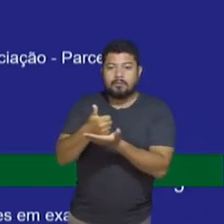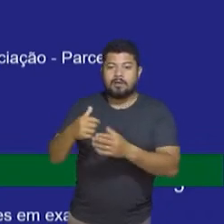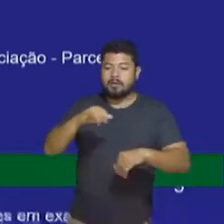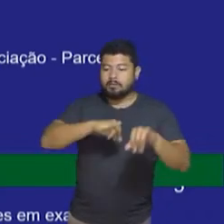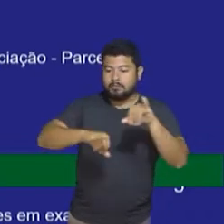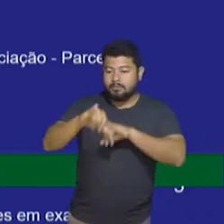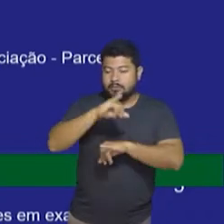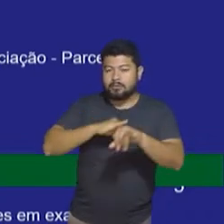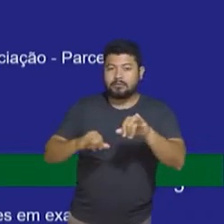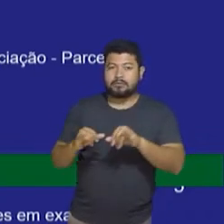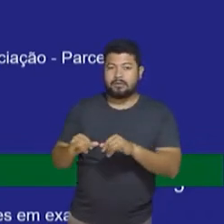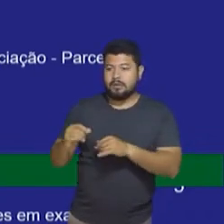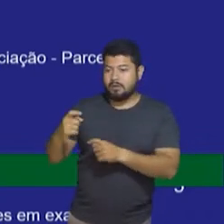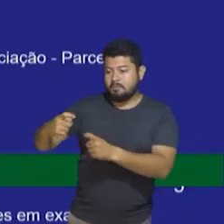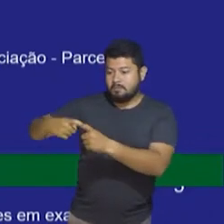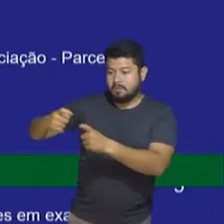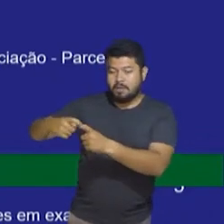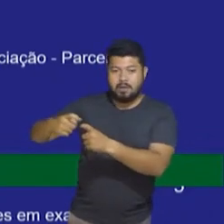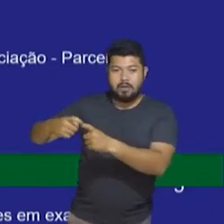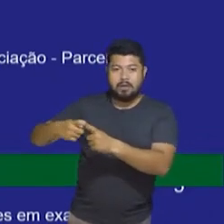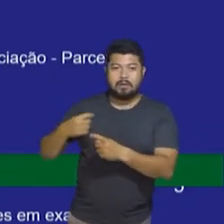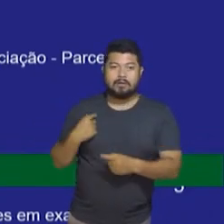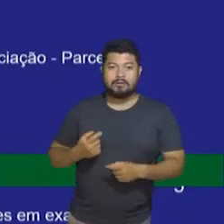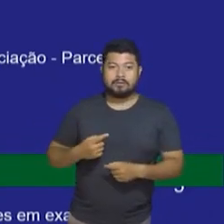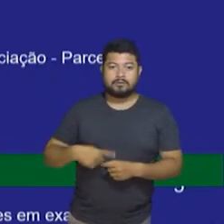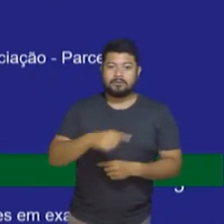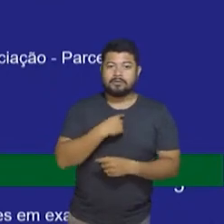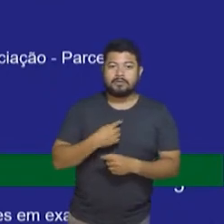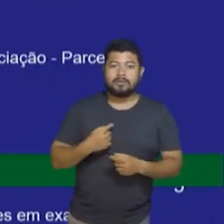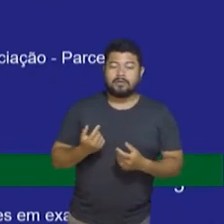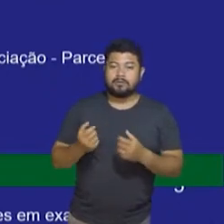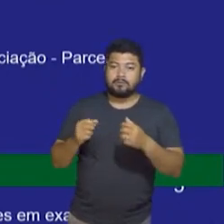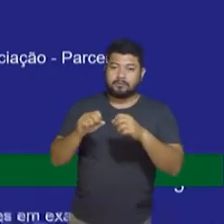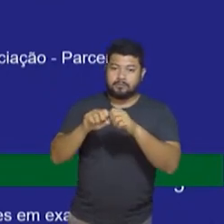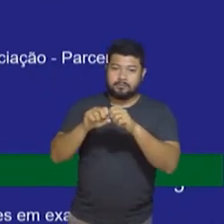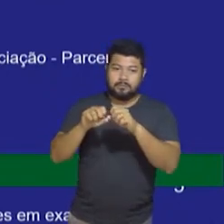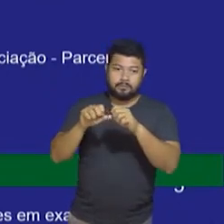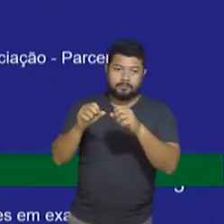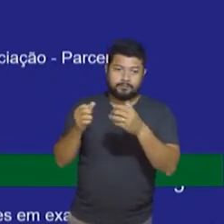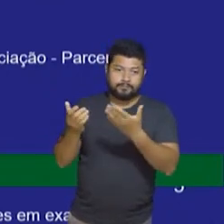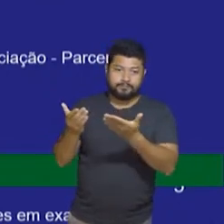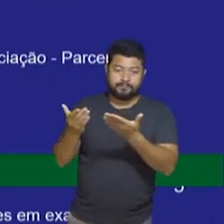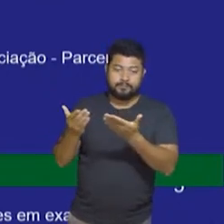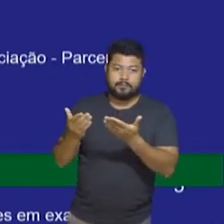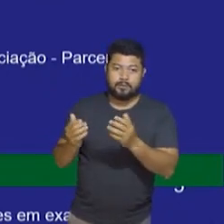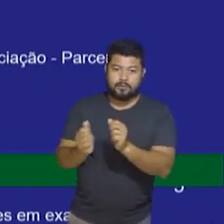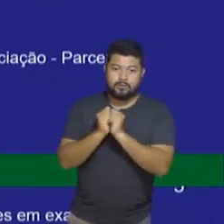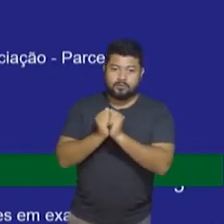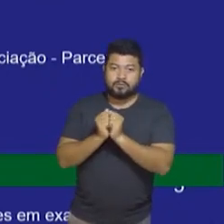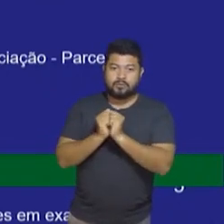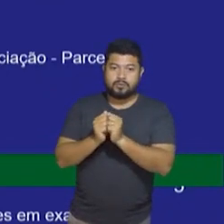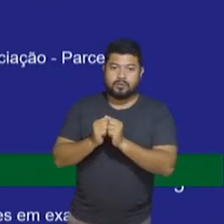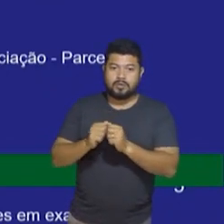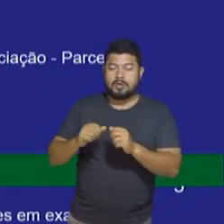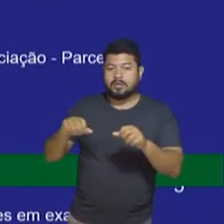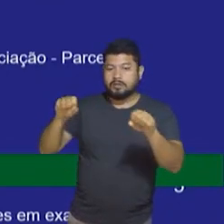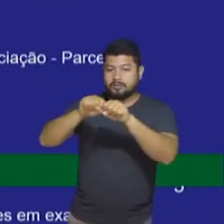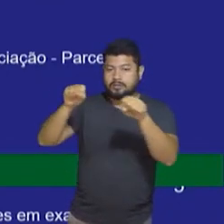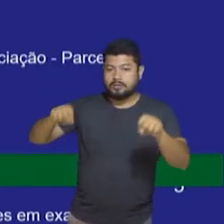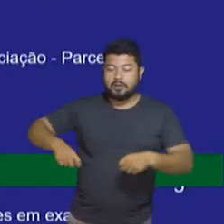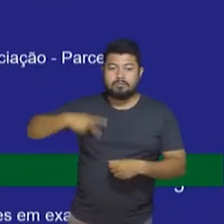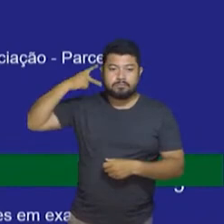nós participamos da Frente Parlamentar Mista do Diabetes em Brasília, presidida pela deputada federal Flávia